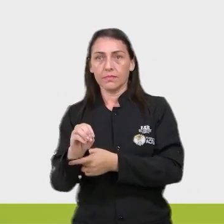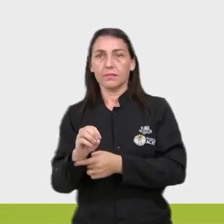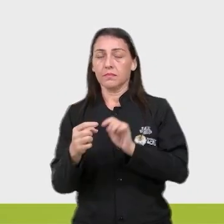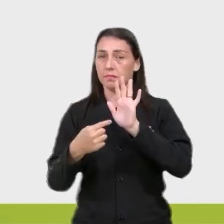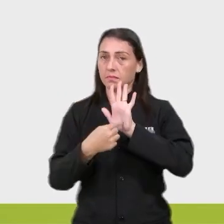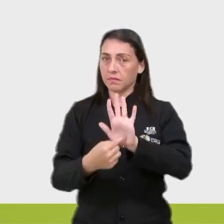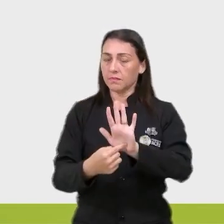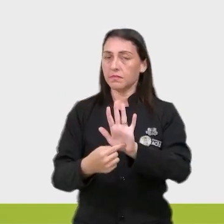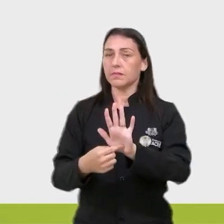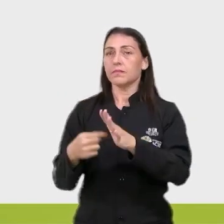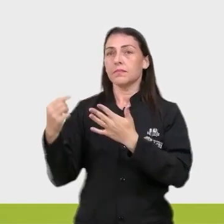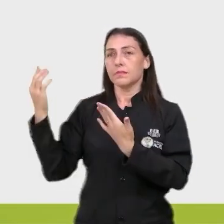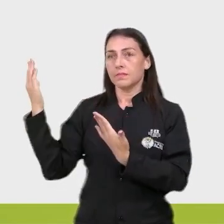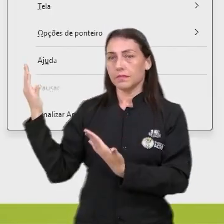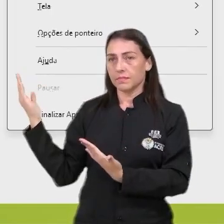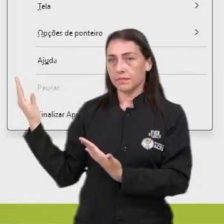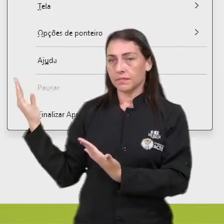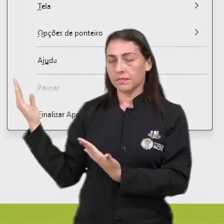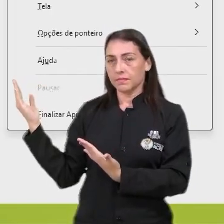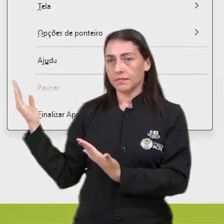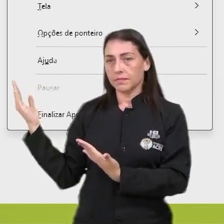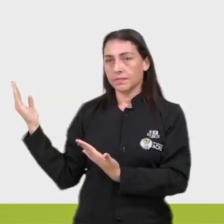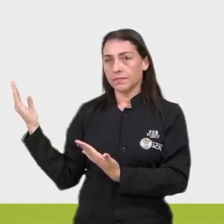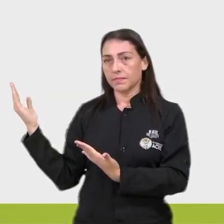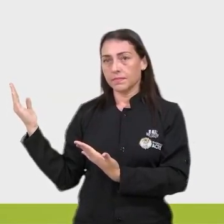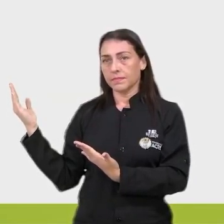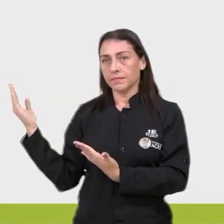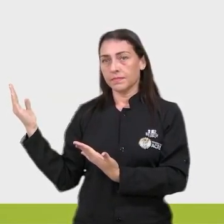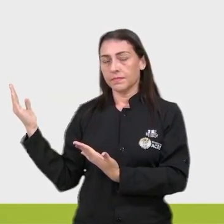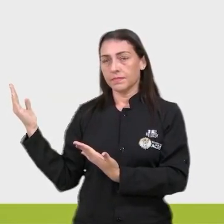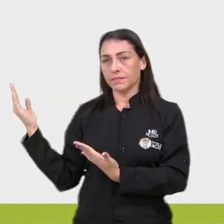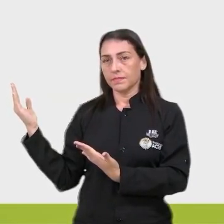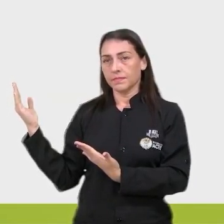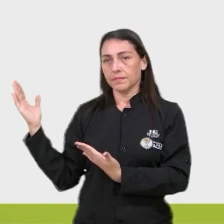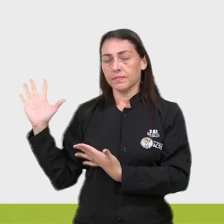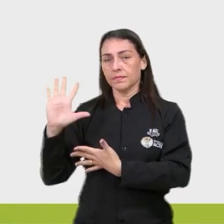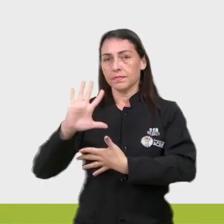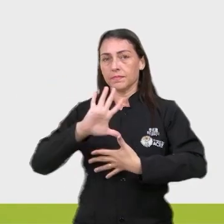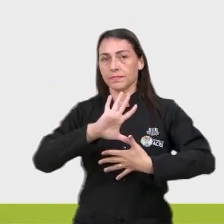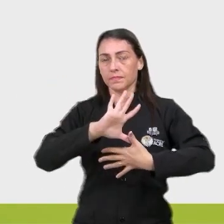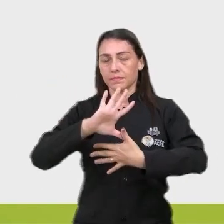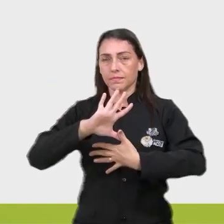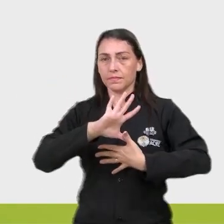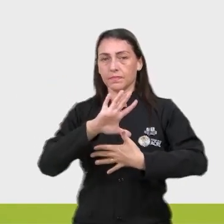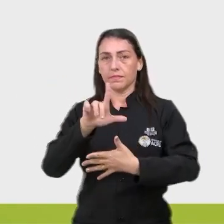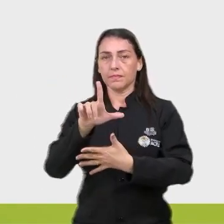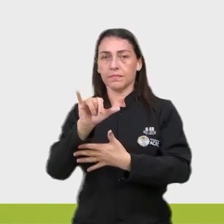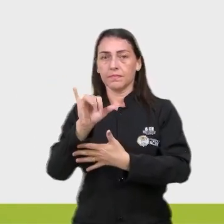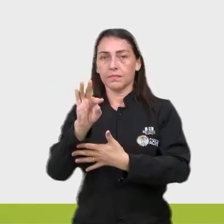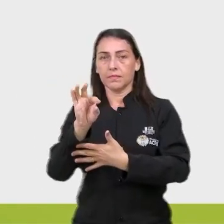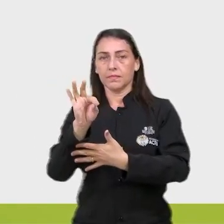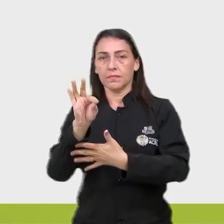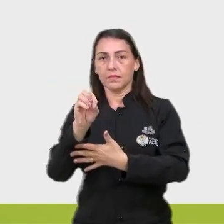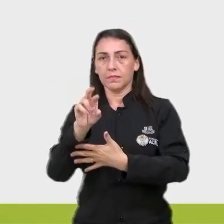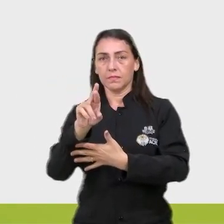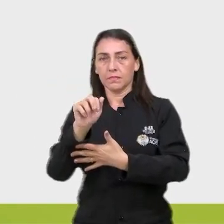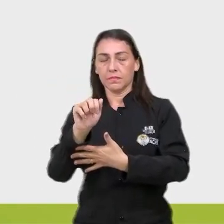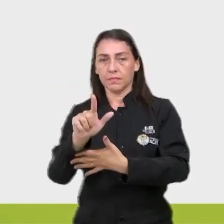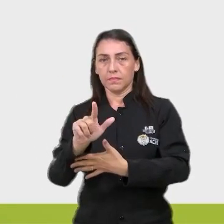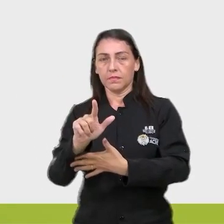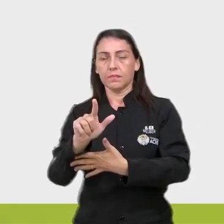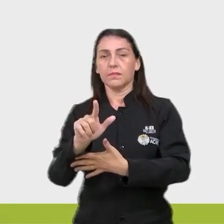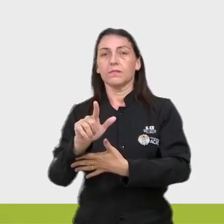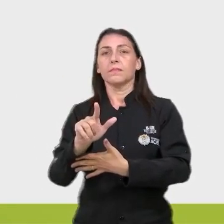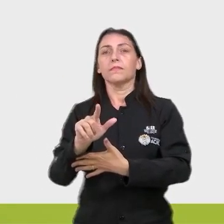para vocês. Aqui nessa parte toda do litoral, tá? Vai desde o